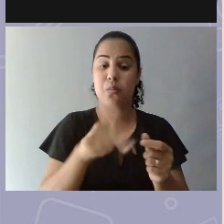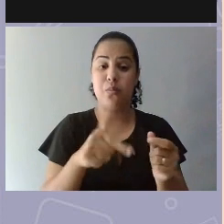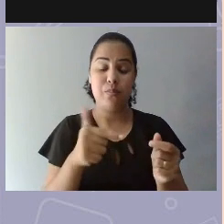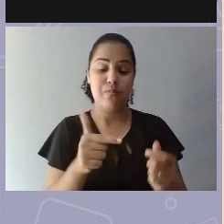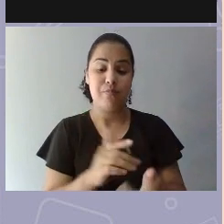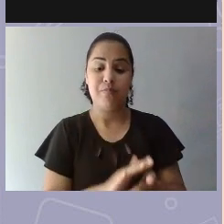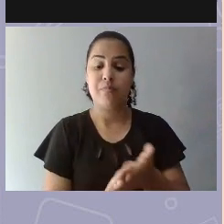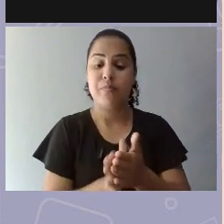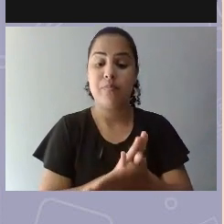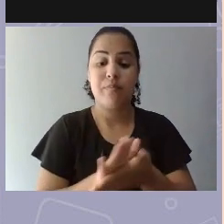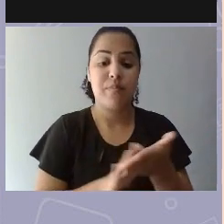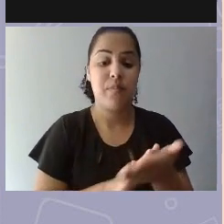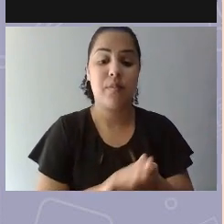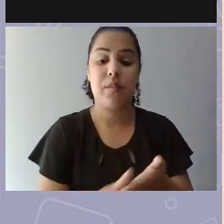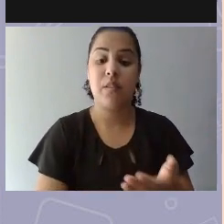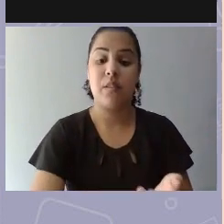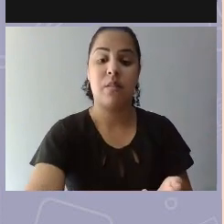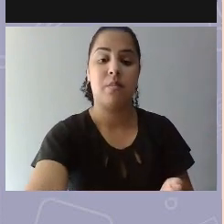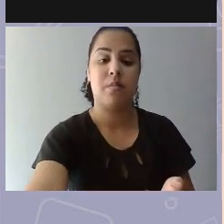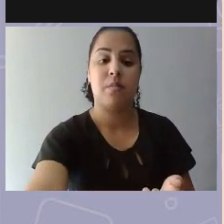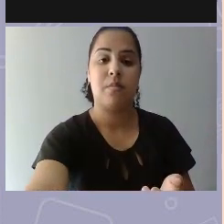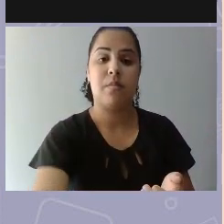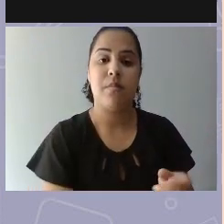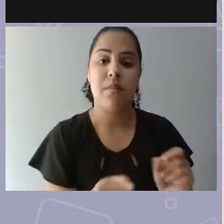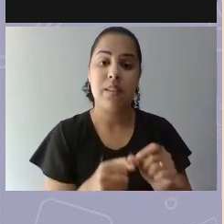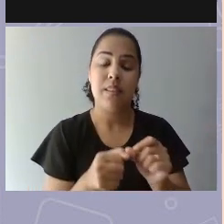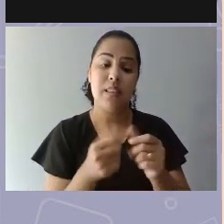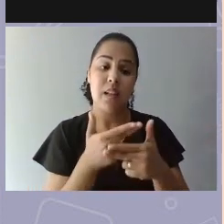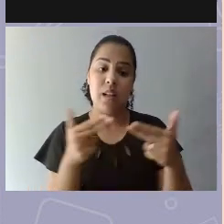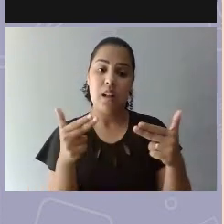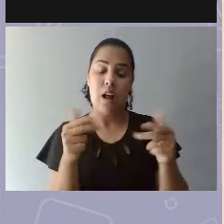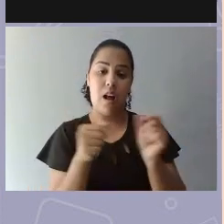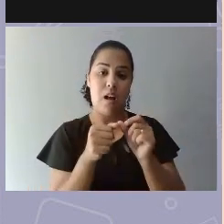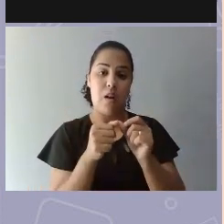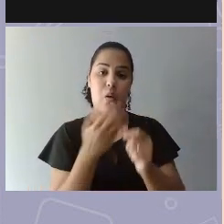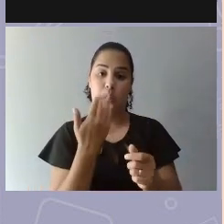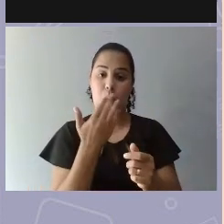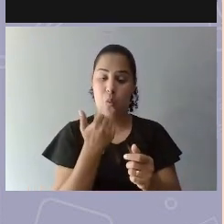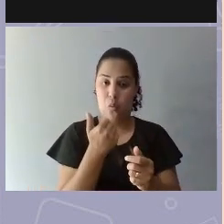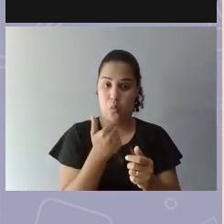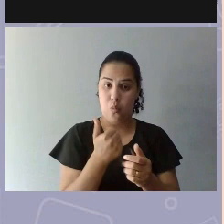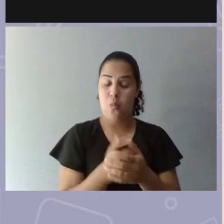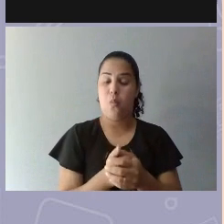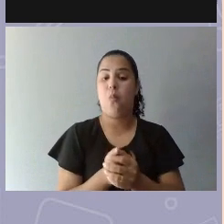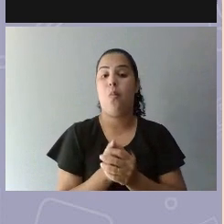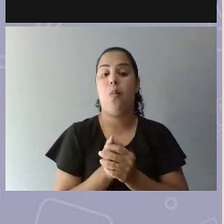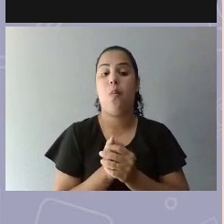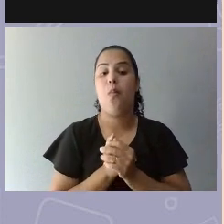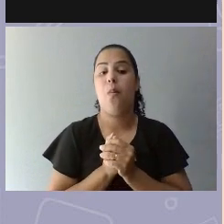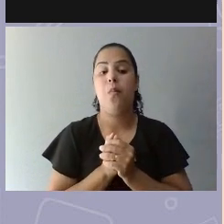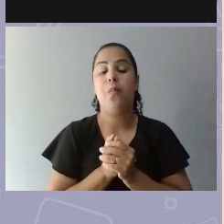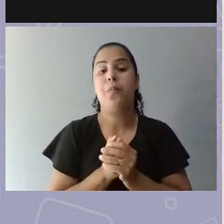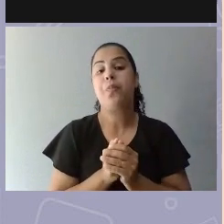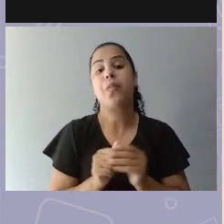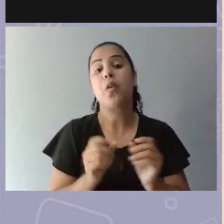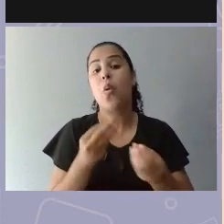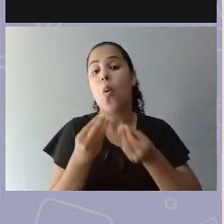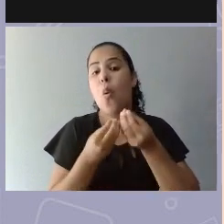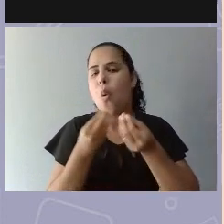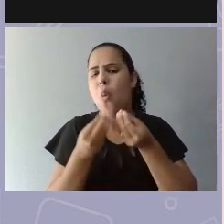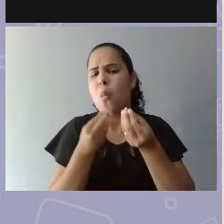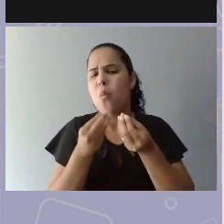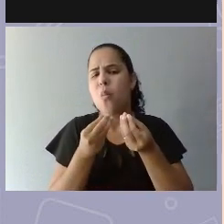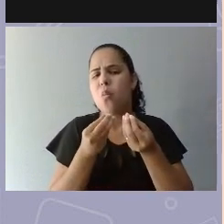vão colonizar ali o alimento e o alimento permanece conservado tá então qual é o processo que está